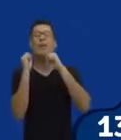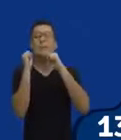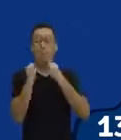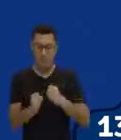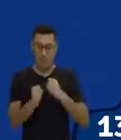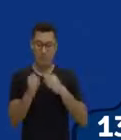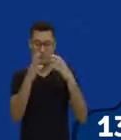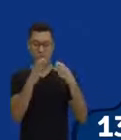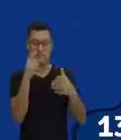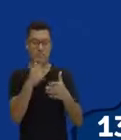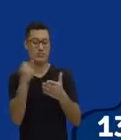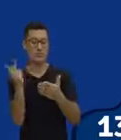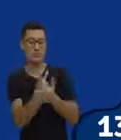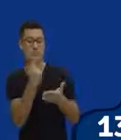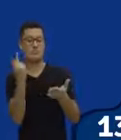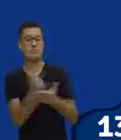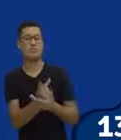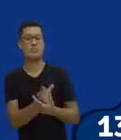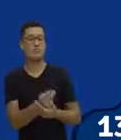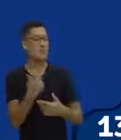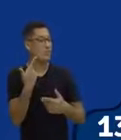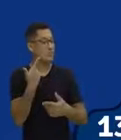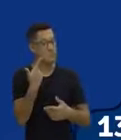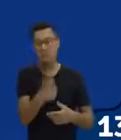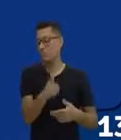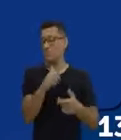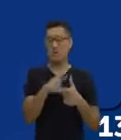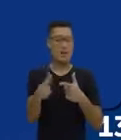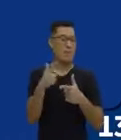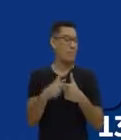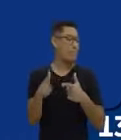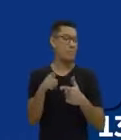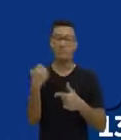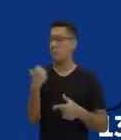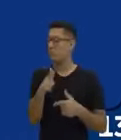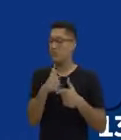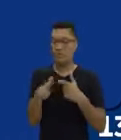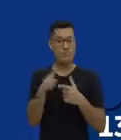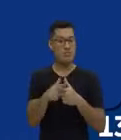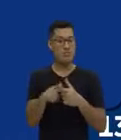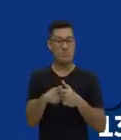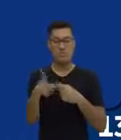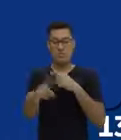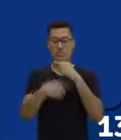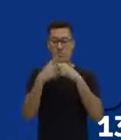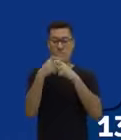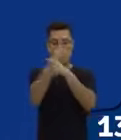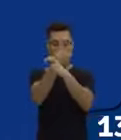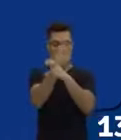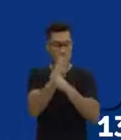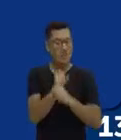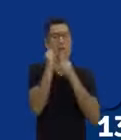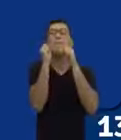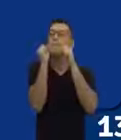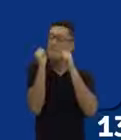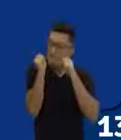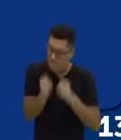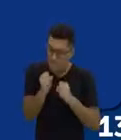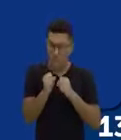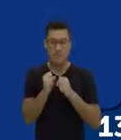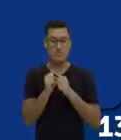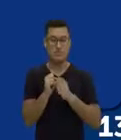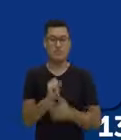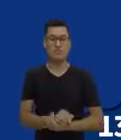casos aconteça isso também. Que não tem problema não nenhum. Não tem problema nenhum. Até porque assim, gente, é uma soma. Então na soma a gente pode alterar a ordem que não vai influenciar em nada,